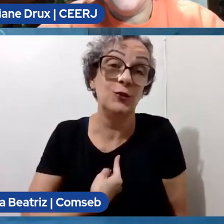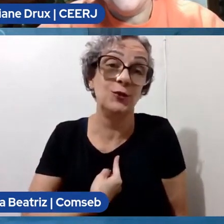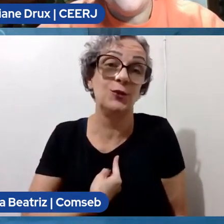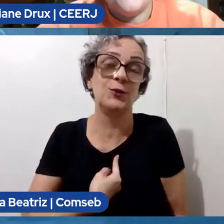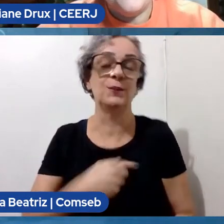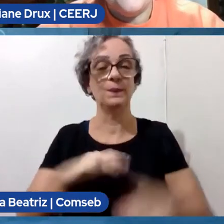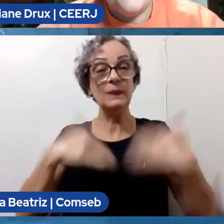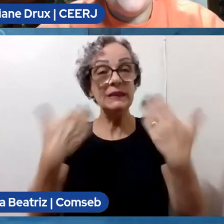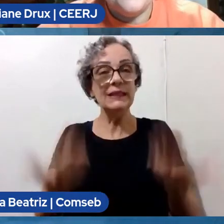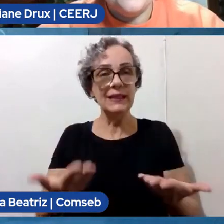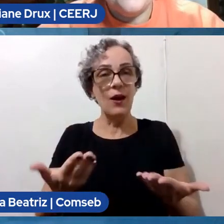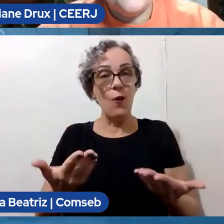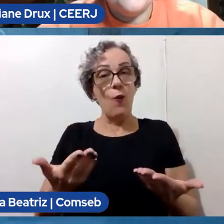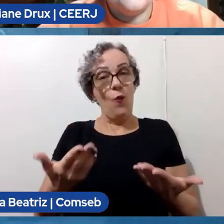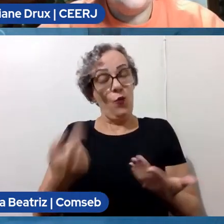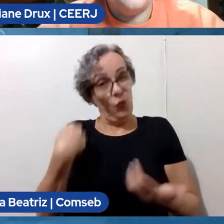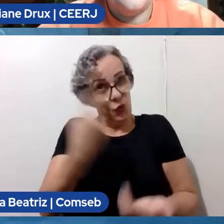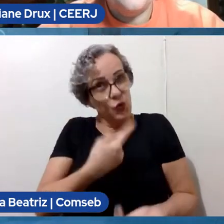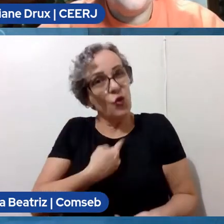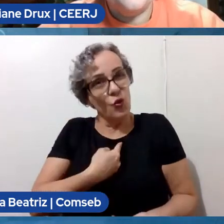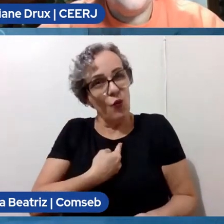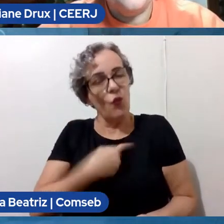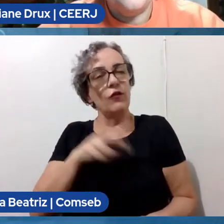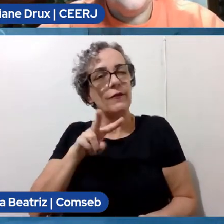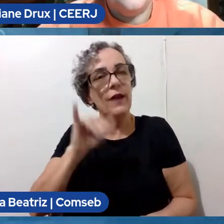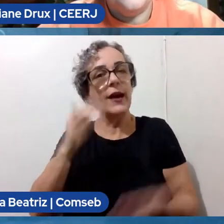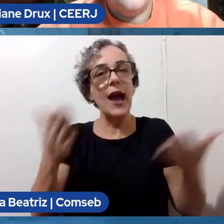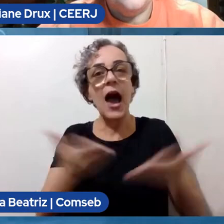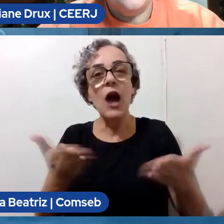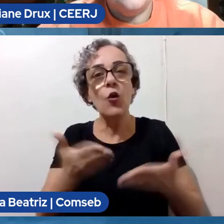aqui iniciar, Marlene.